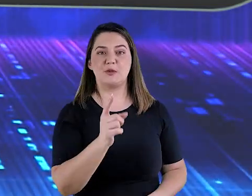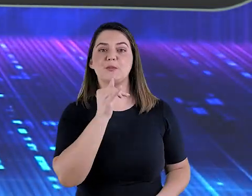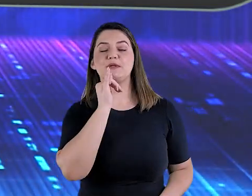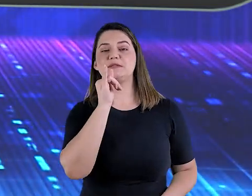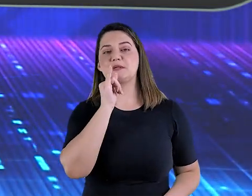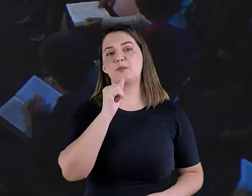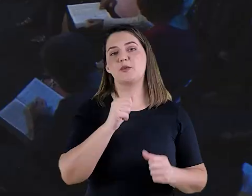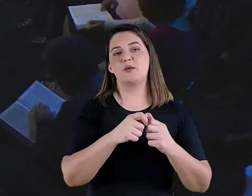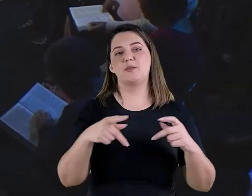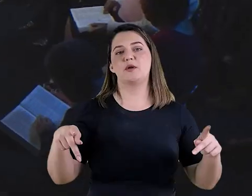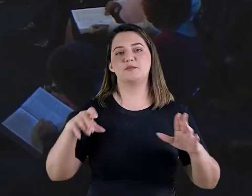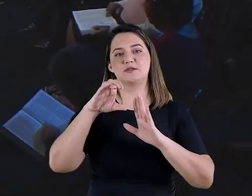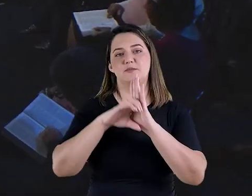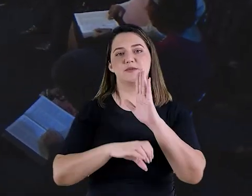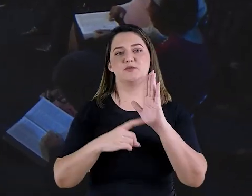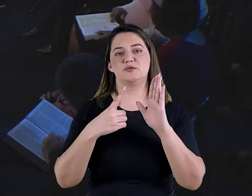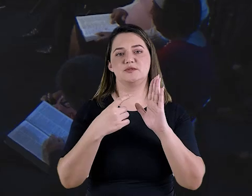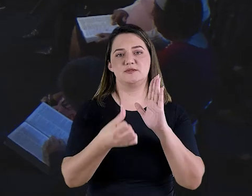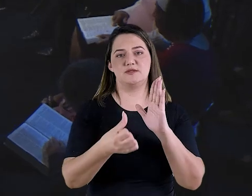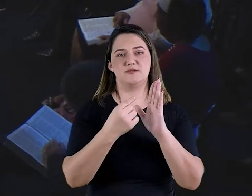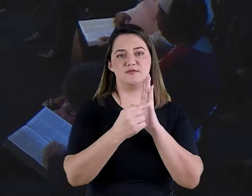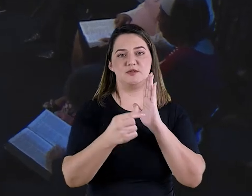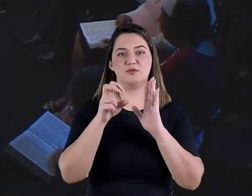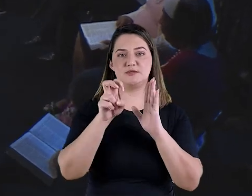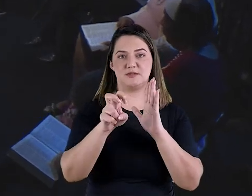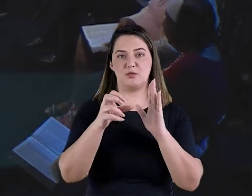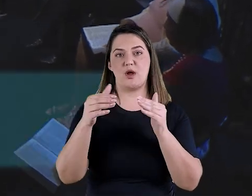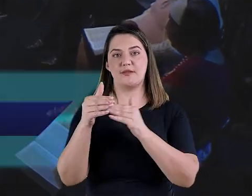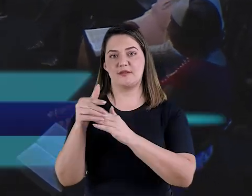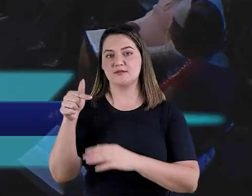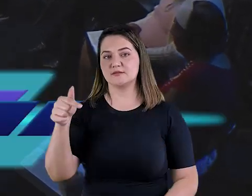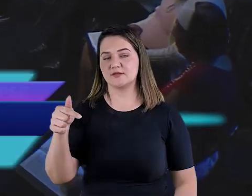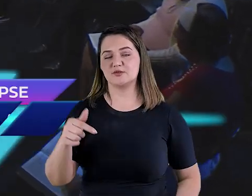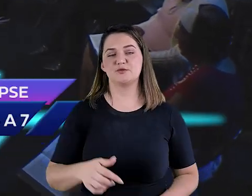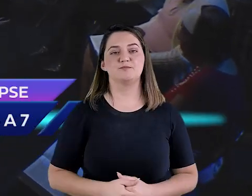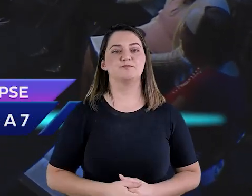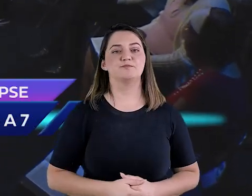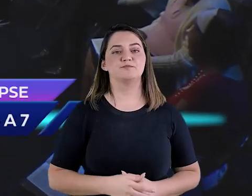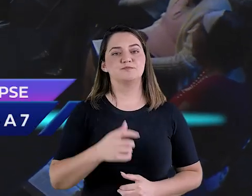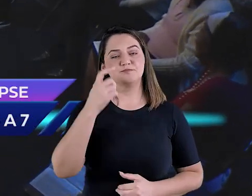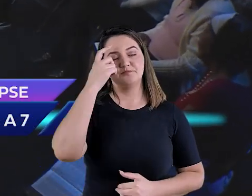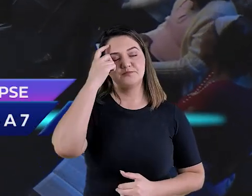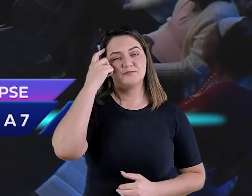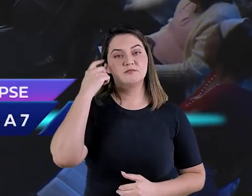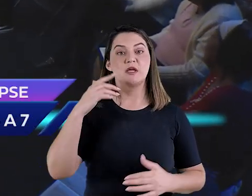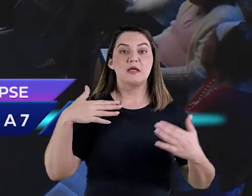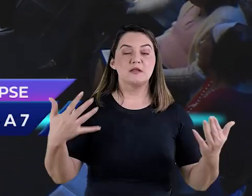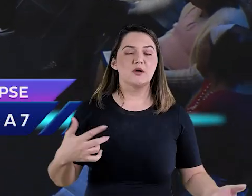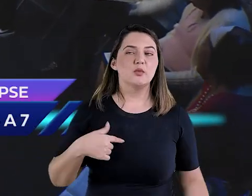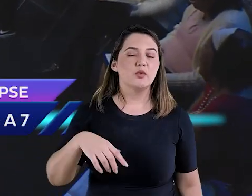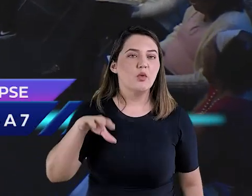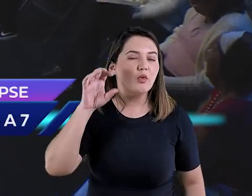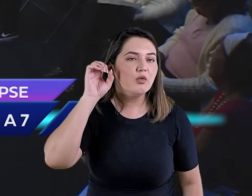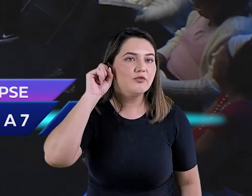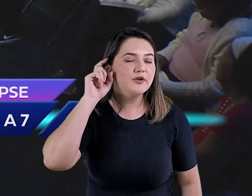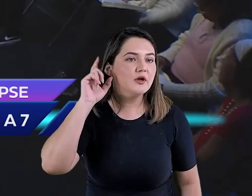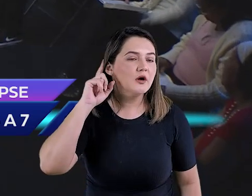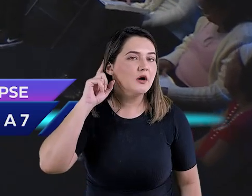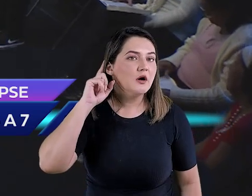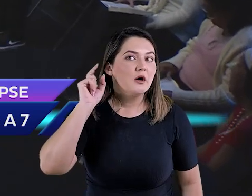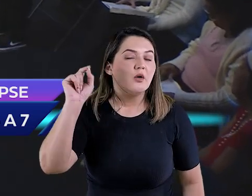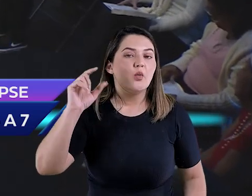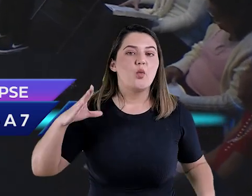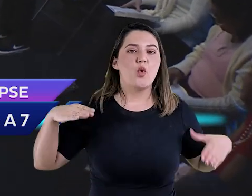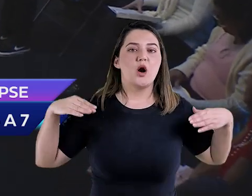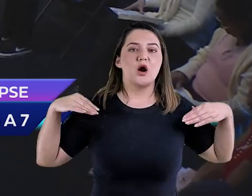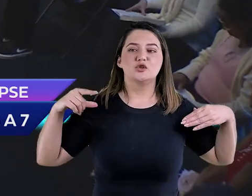versículos 5 a 7. Nós encontramos assim, olha, Então ouvi o anjo das águas